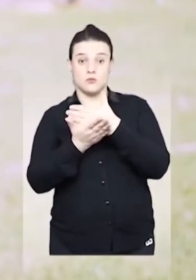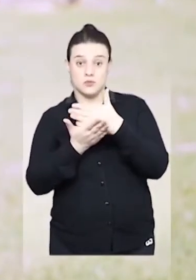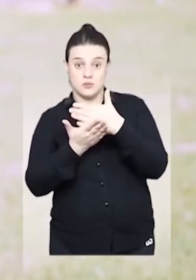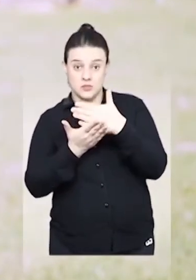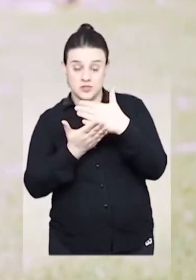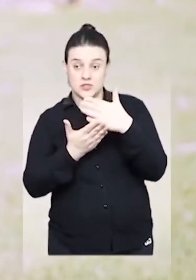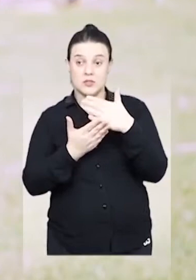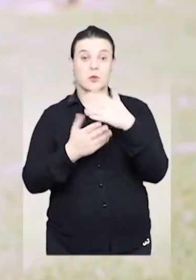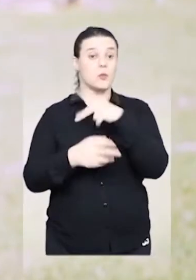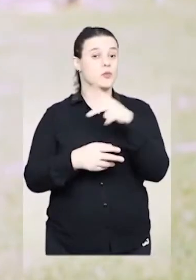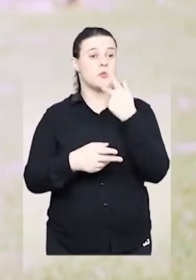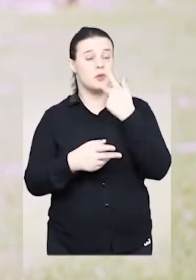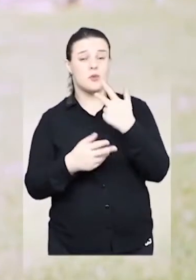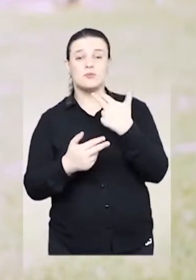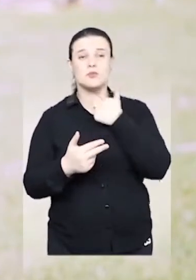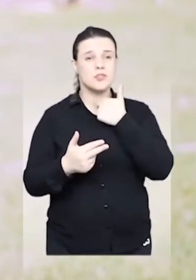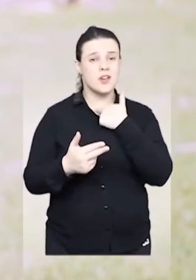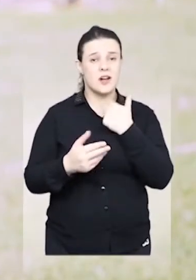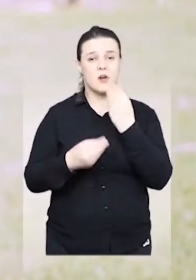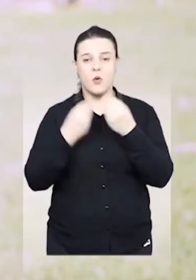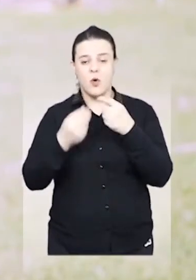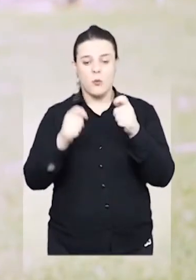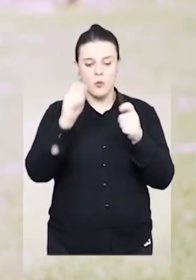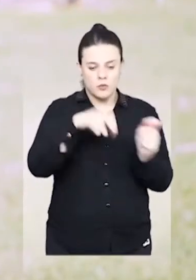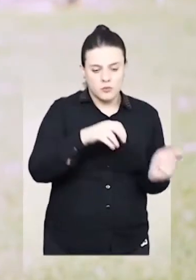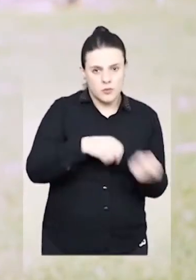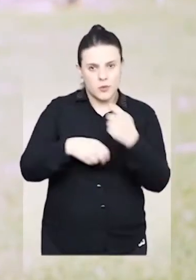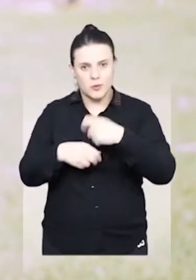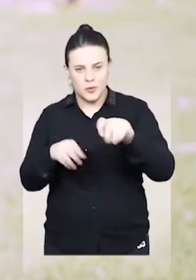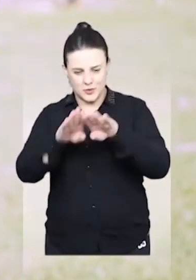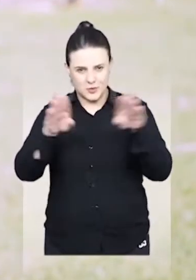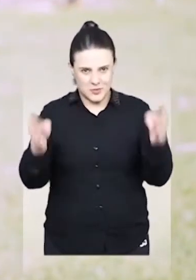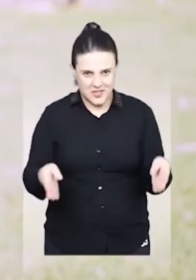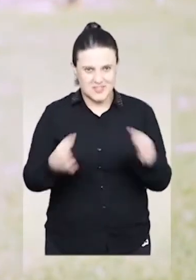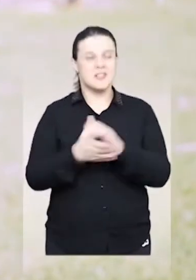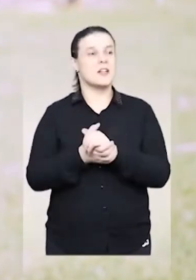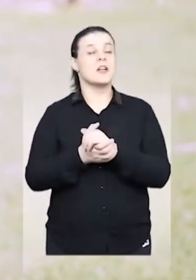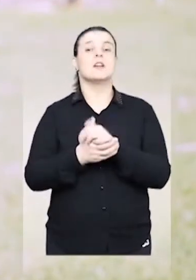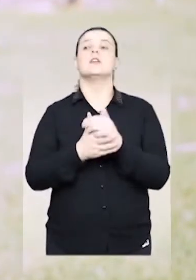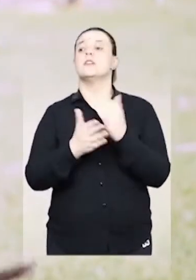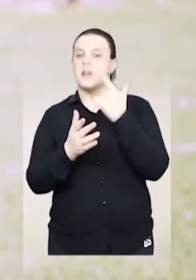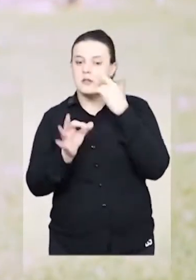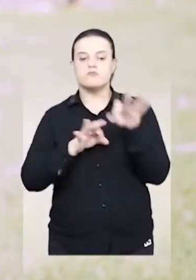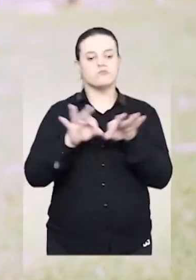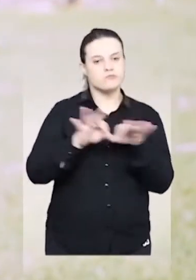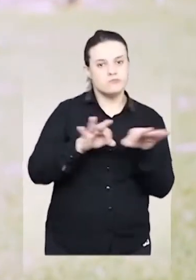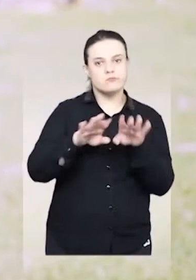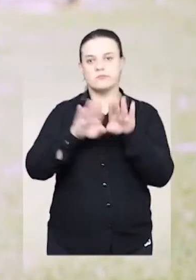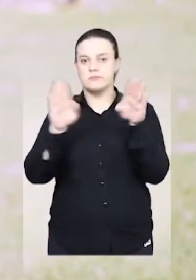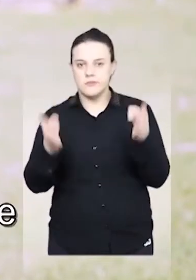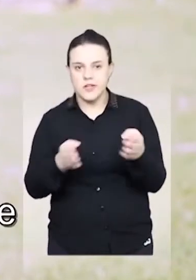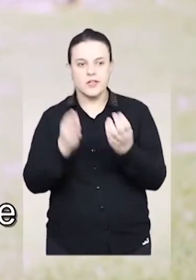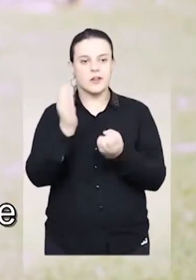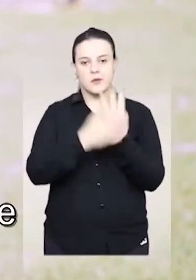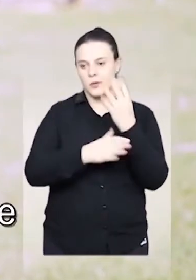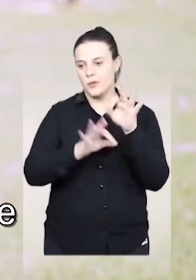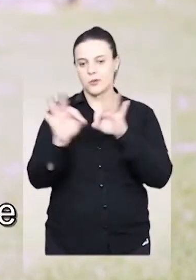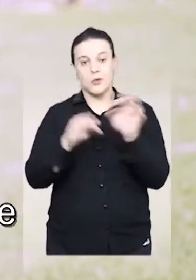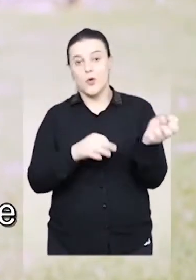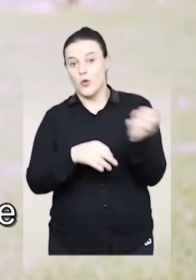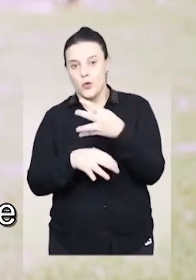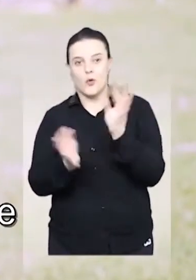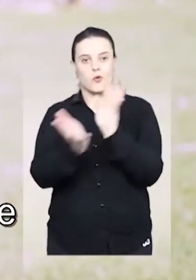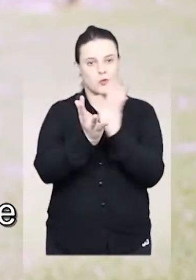com esse professor e eu disse, não tem como a gente colocar um ping-pong, alguma coisa assim. E aí, arrumamos mesa, criou uma